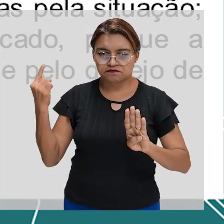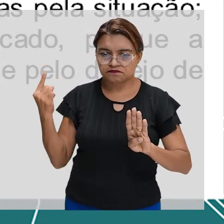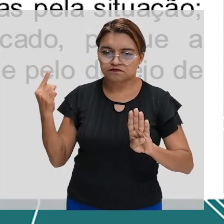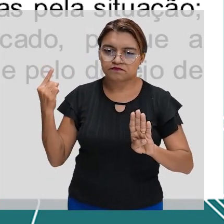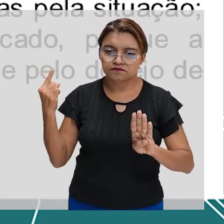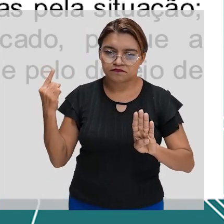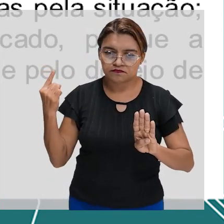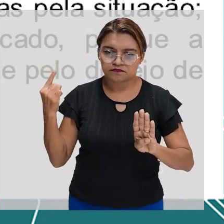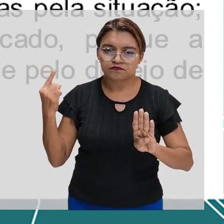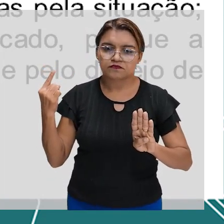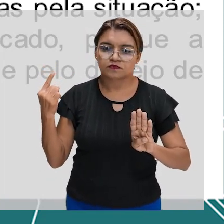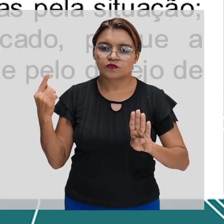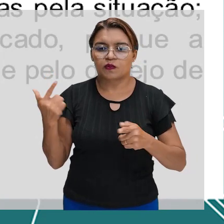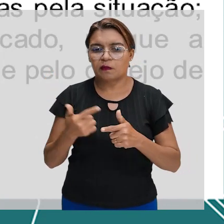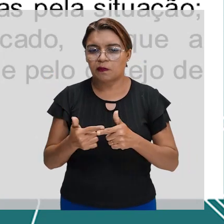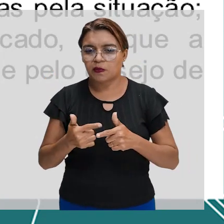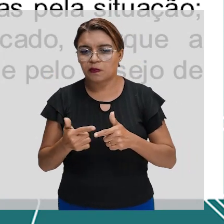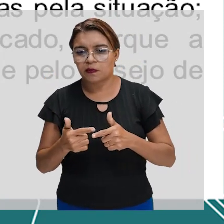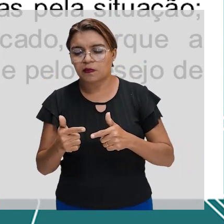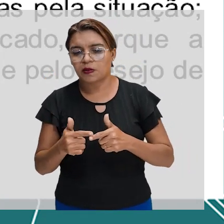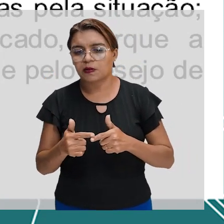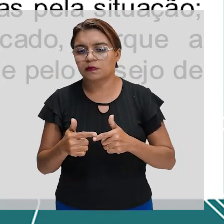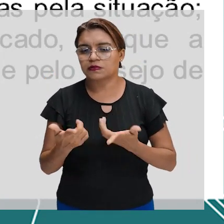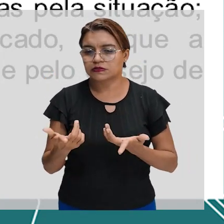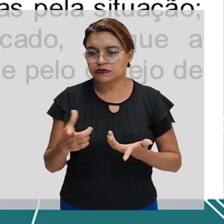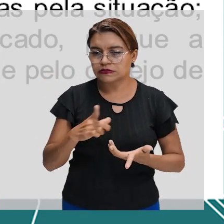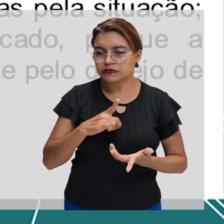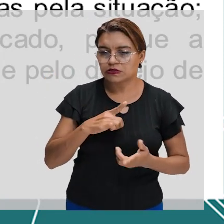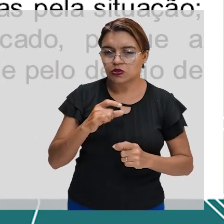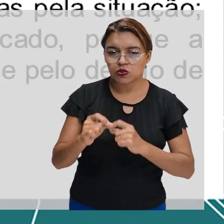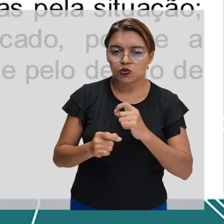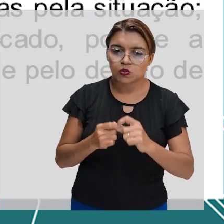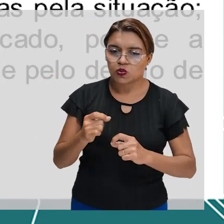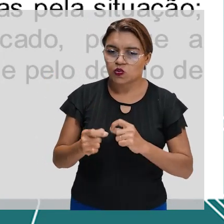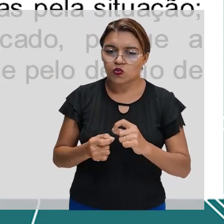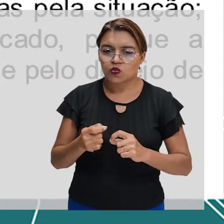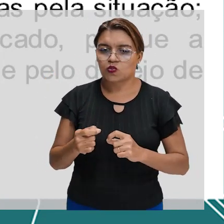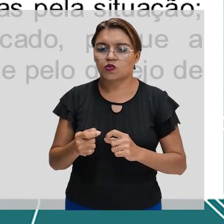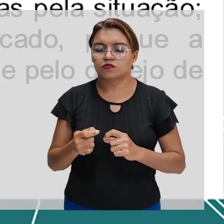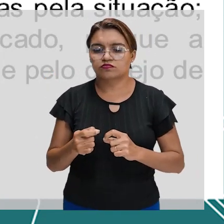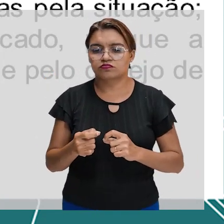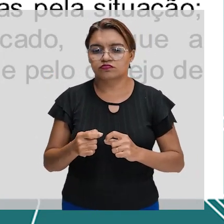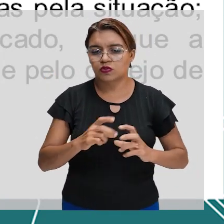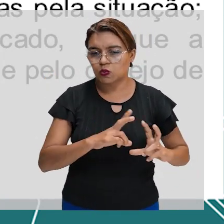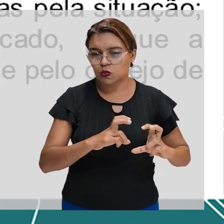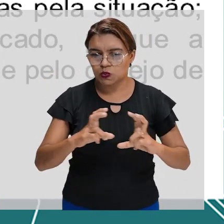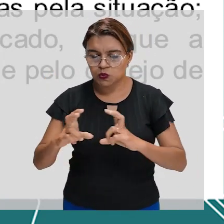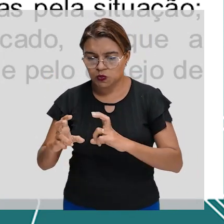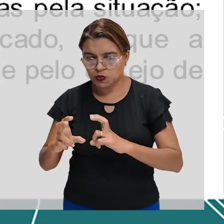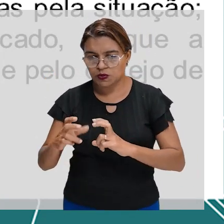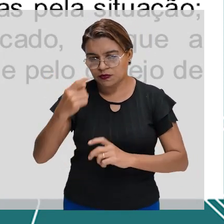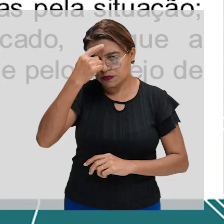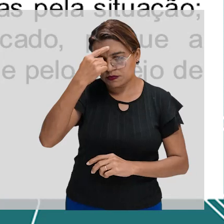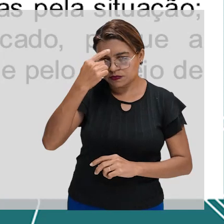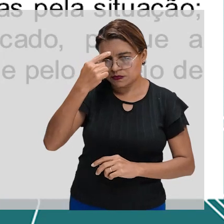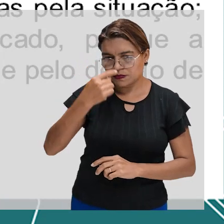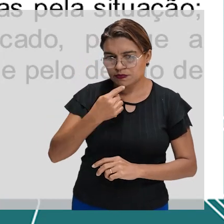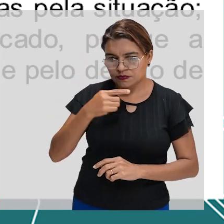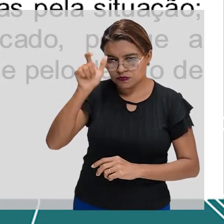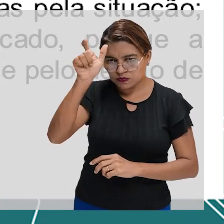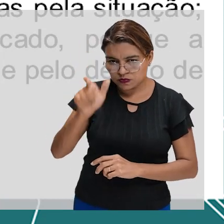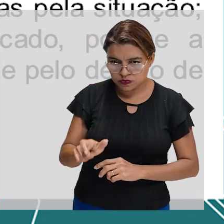do celibato no drama de garrê serve para criar intenso conflito entre as personagens que